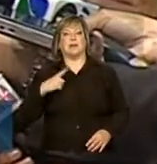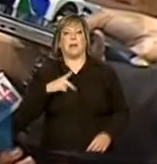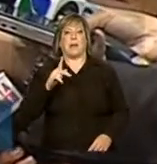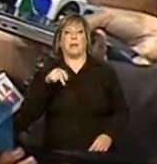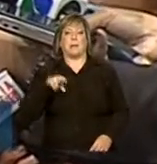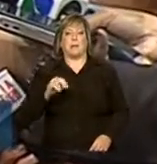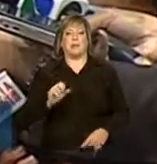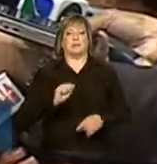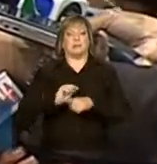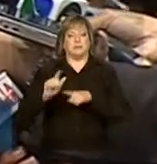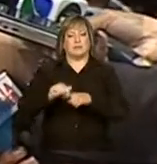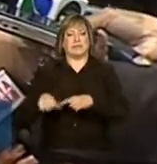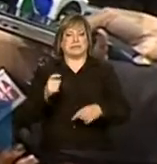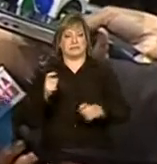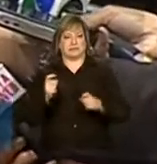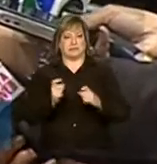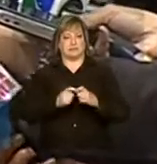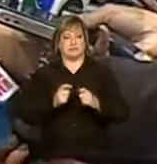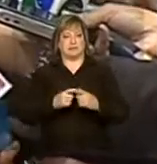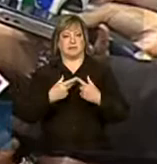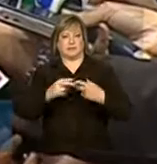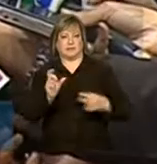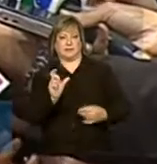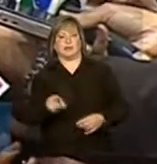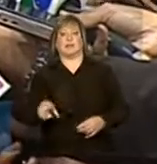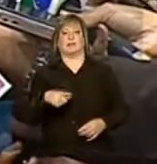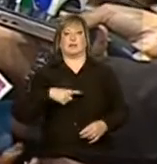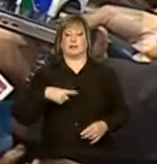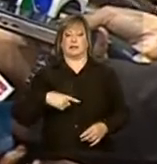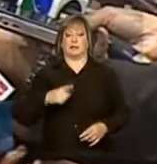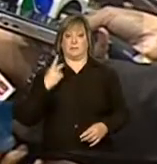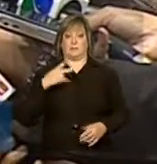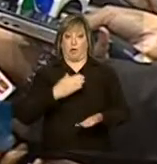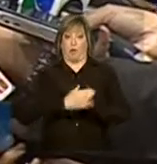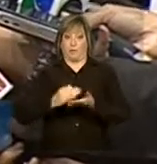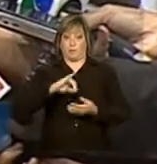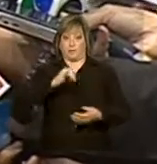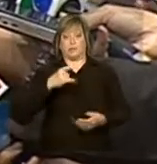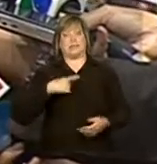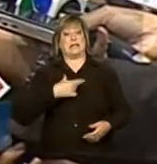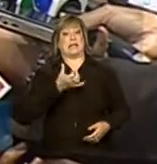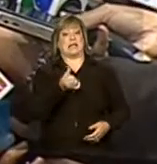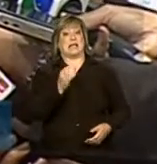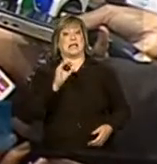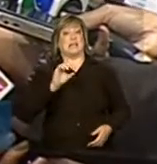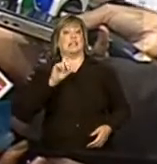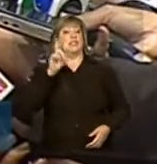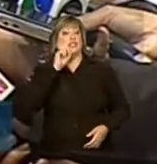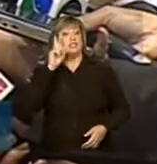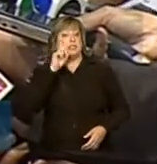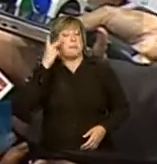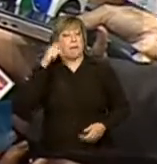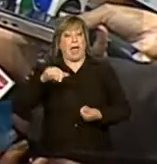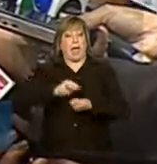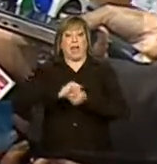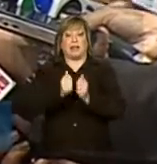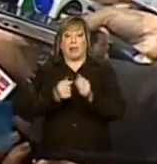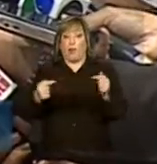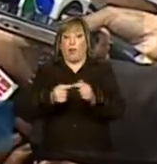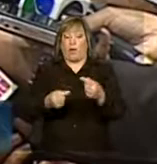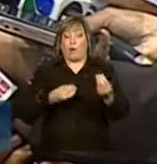de distribuição. A partir do dia 2 de janeiro, por isso que eles têm 60 dias para se adaptarem. Alguns podem fazer, por